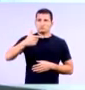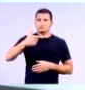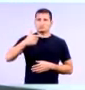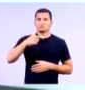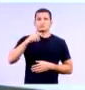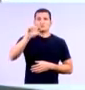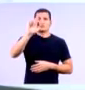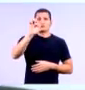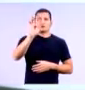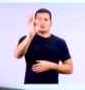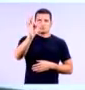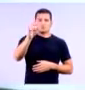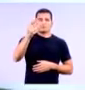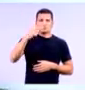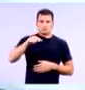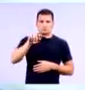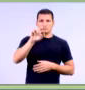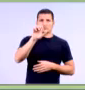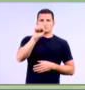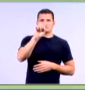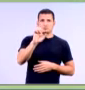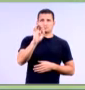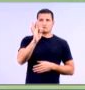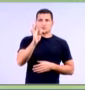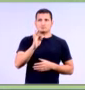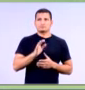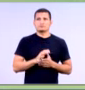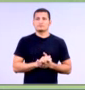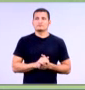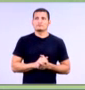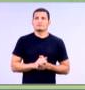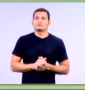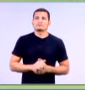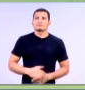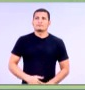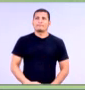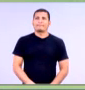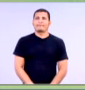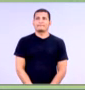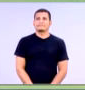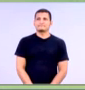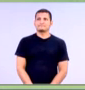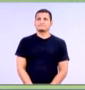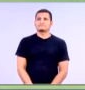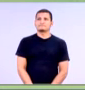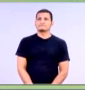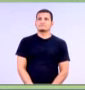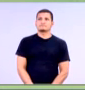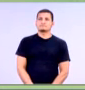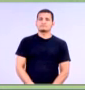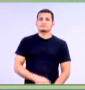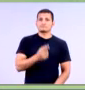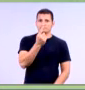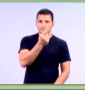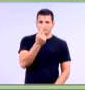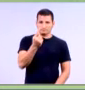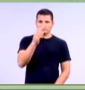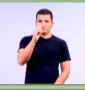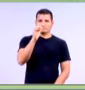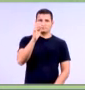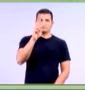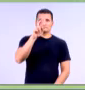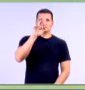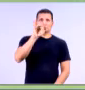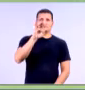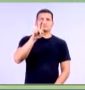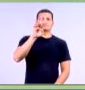getters e setters. Olha aqui, gente. Professor, cada atributo precisa de ter seu getter e setter?